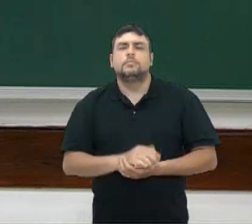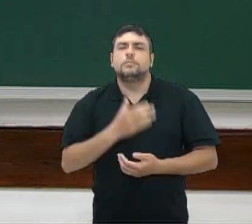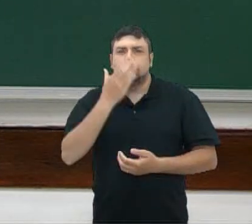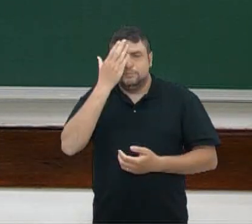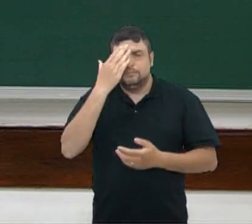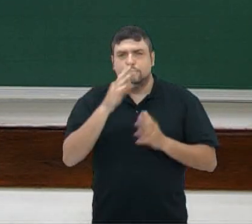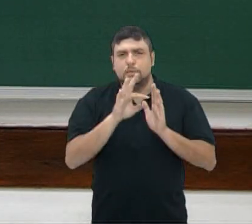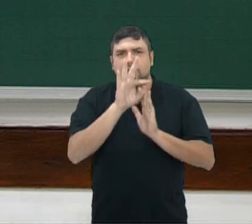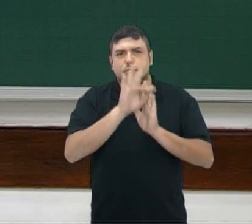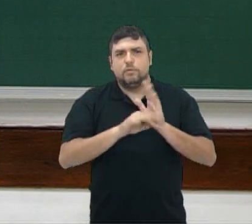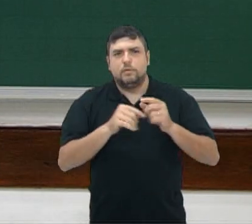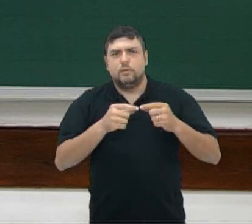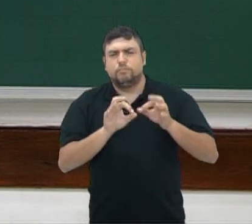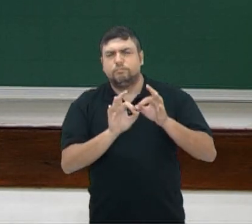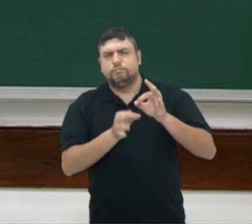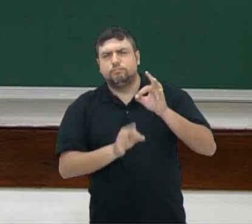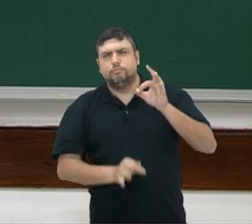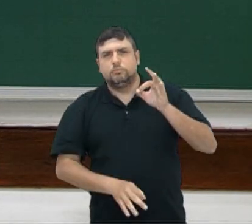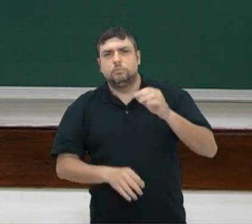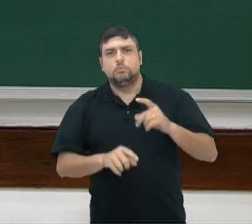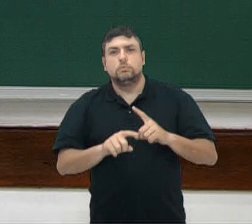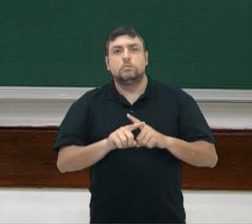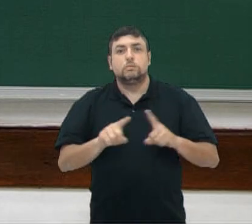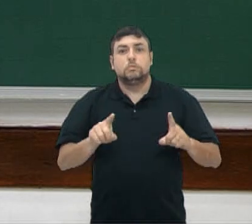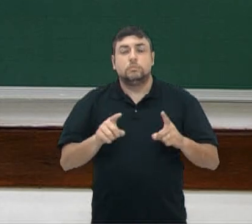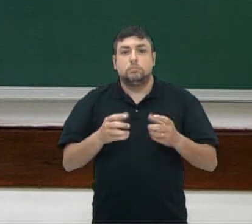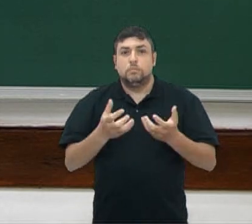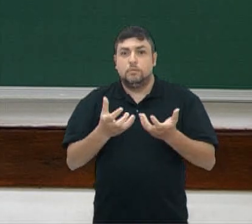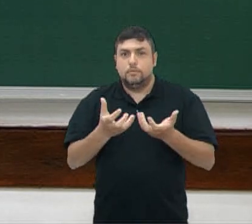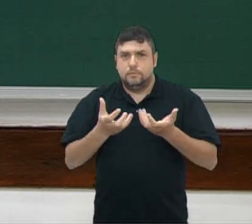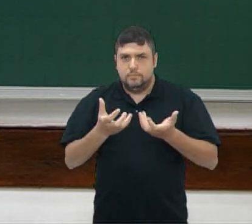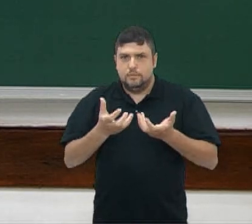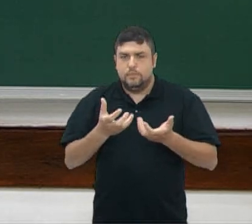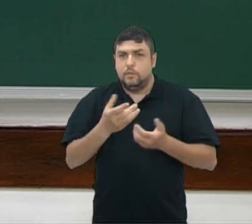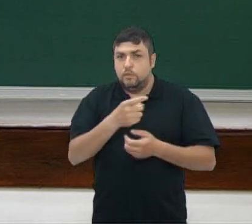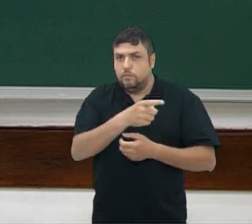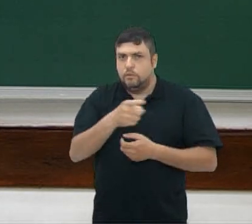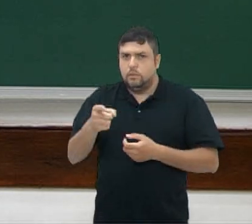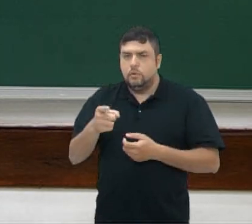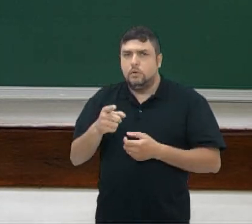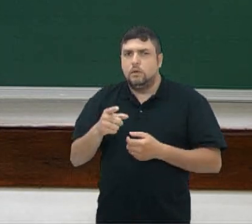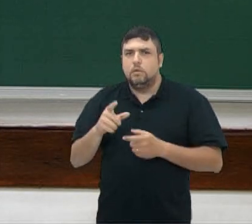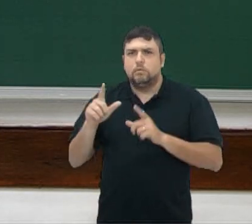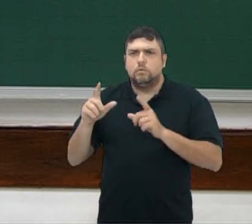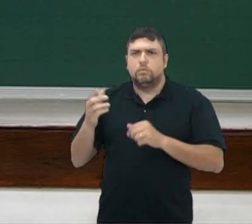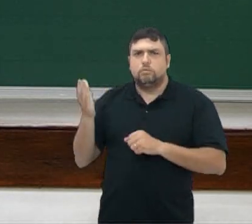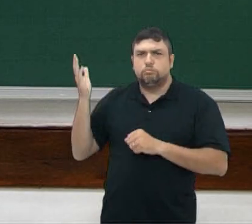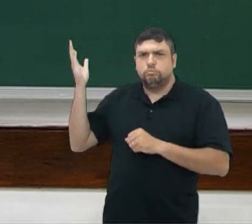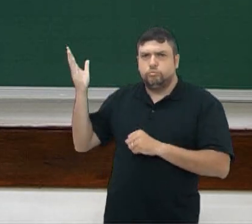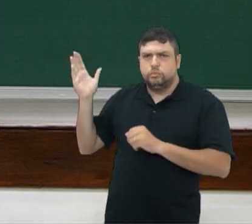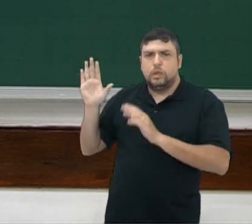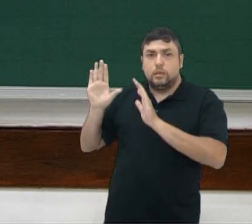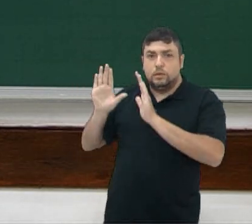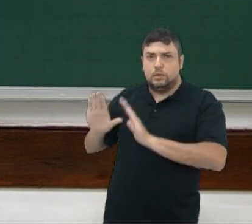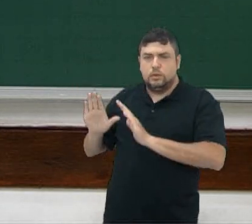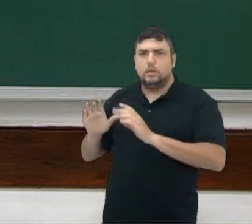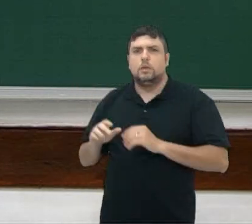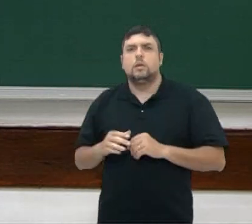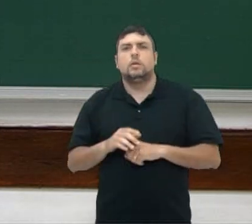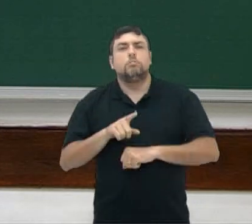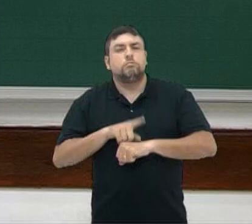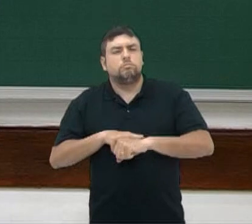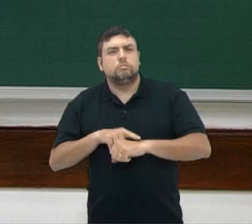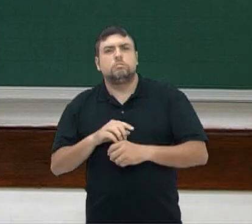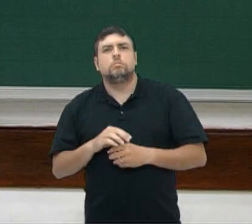longo, mas eu gostaria que vocês, eu vou deixar ali depois o texto com essas questões, né? E um tempinho. Como